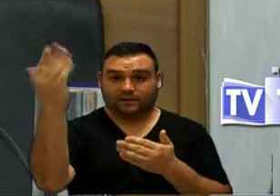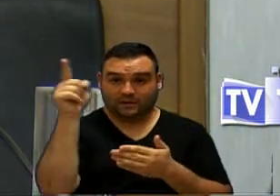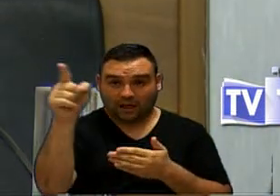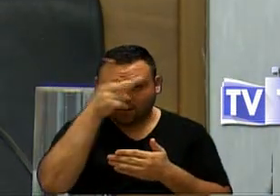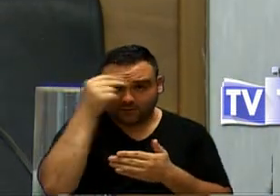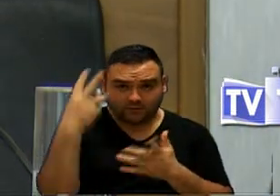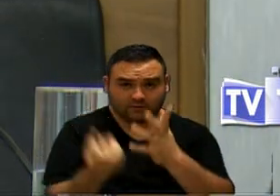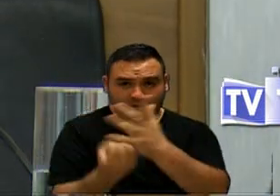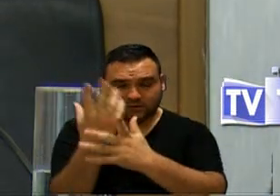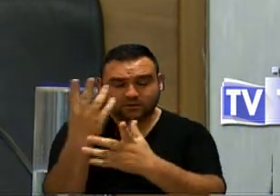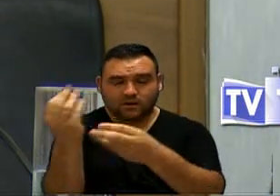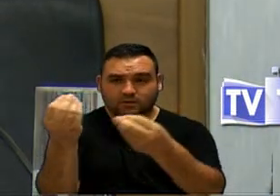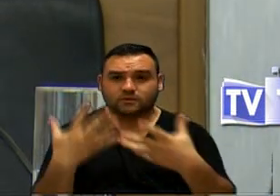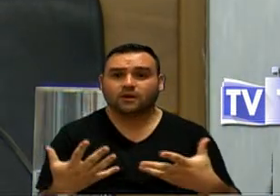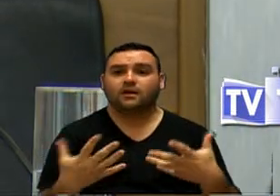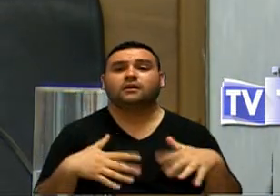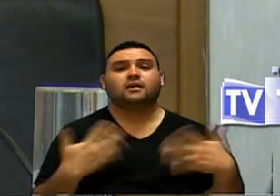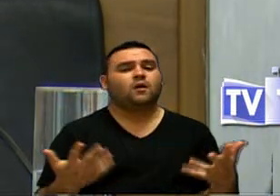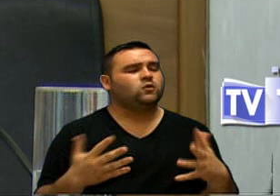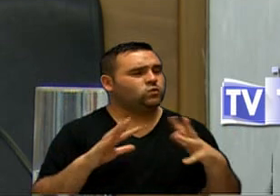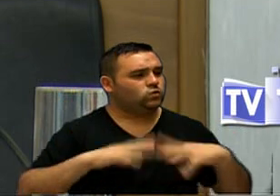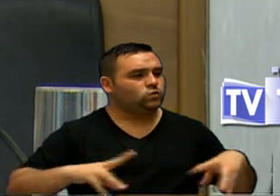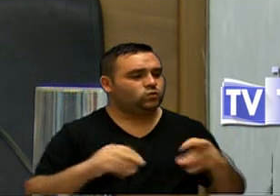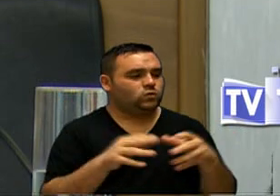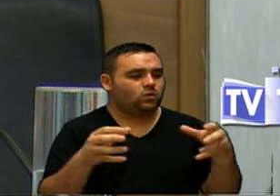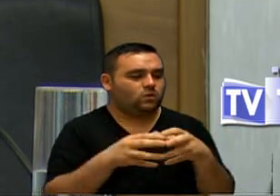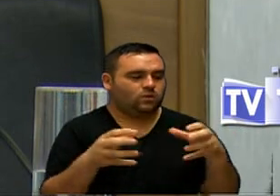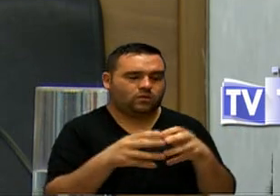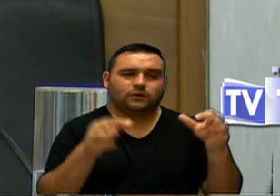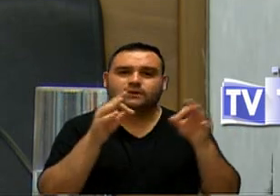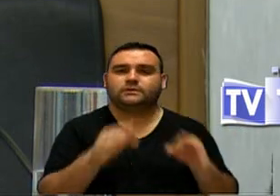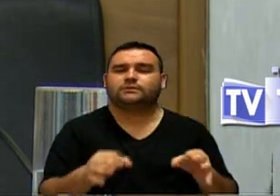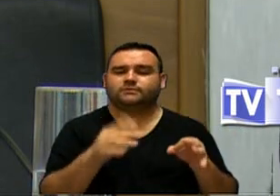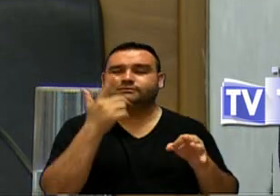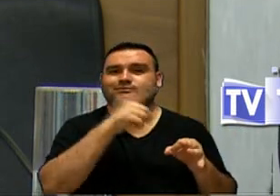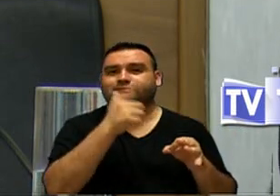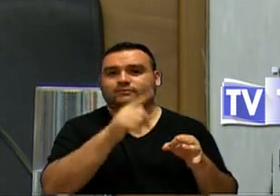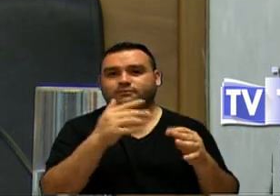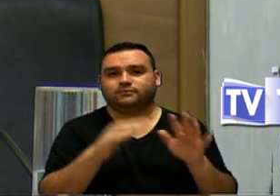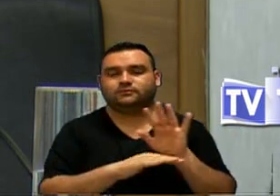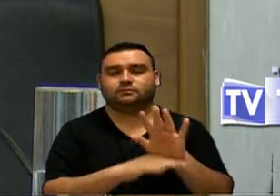lá e assim o senhor e todo o magistério com certeza serão contemplados.